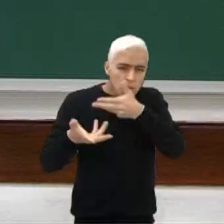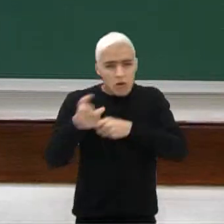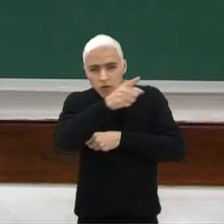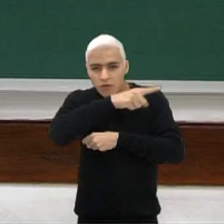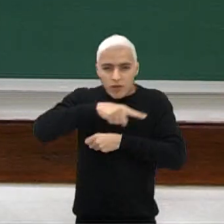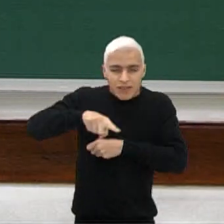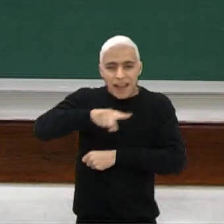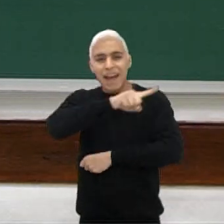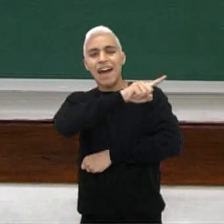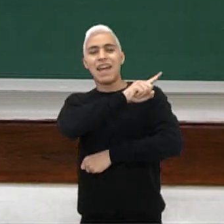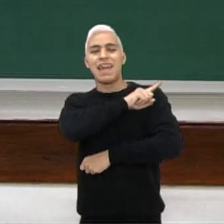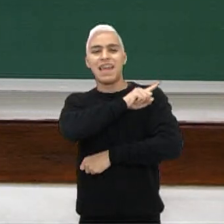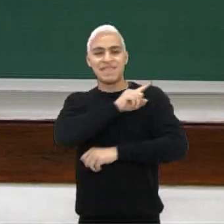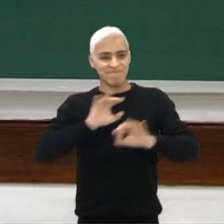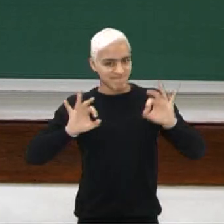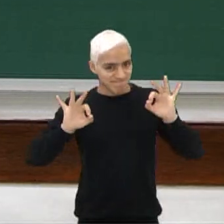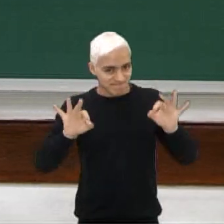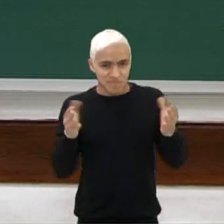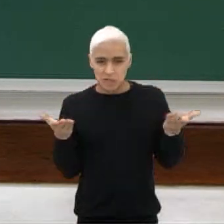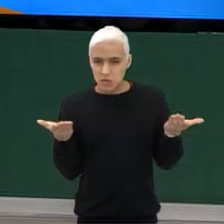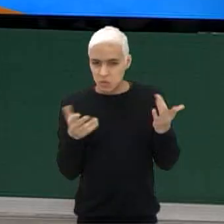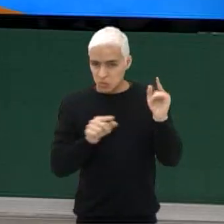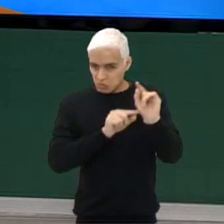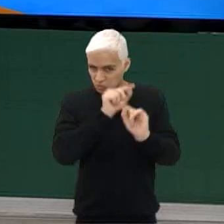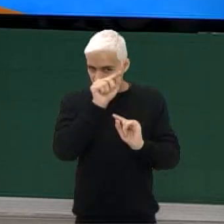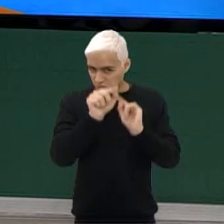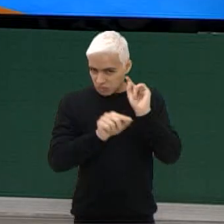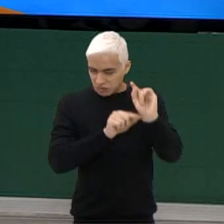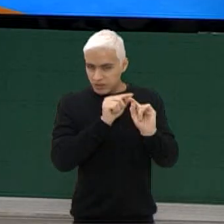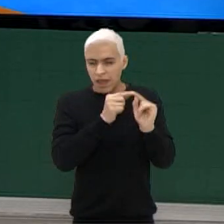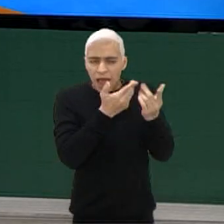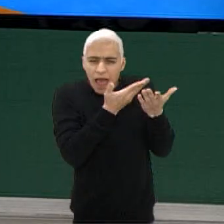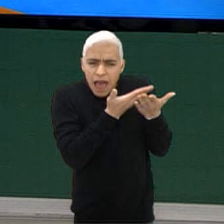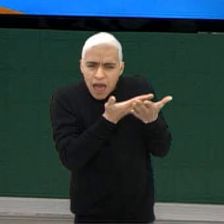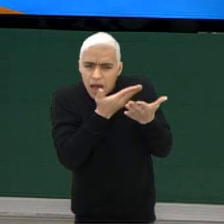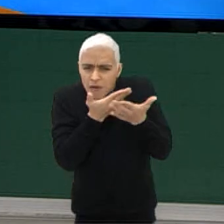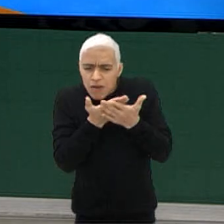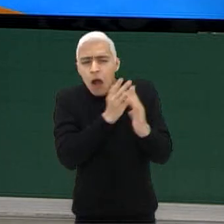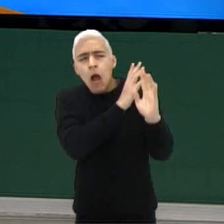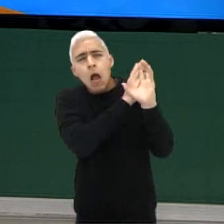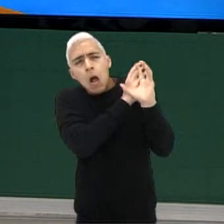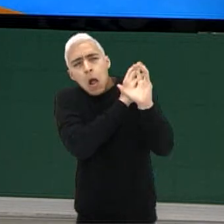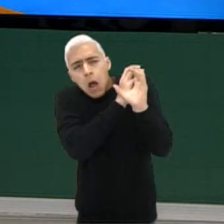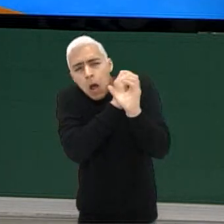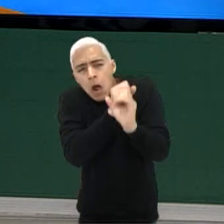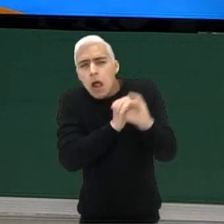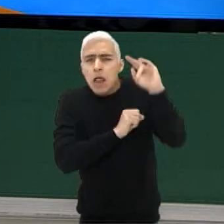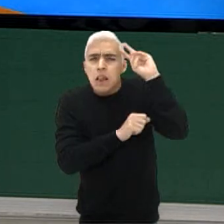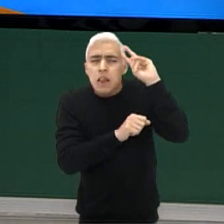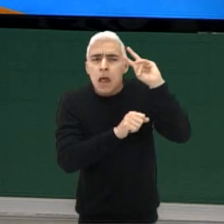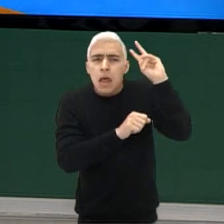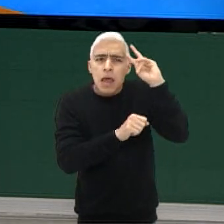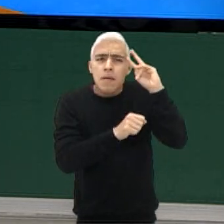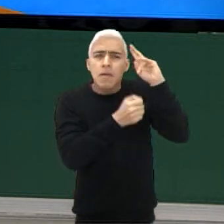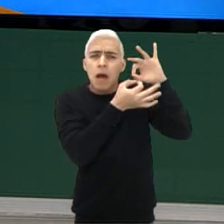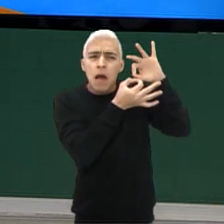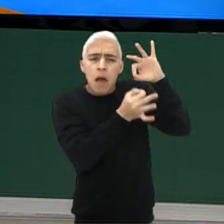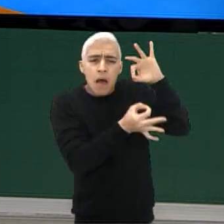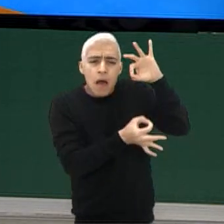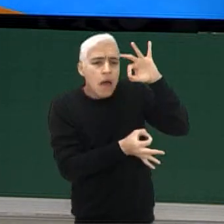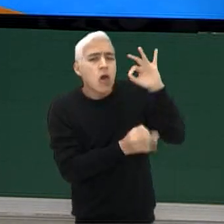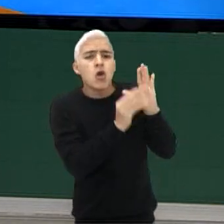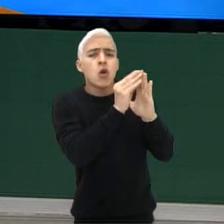primeira série. Nós vamos fazer algumas aulas de revisão para a gente lembrar o conteúdo do